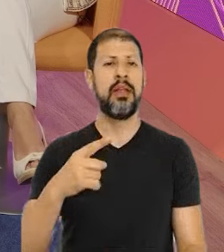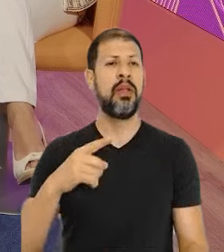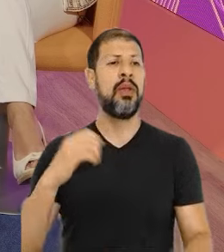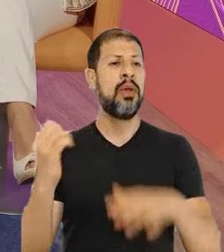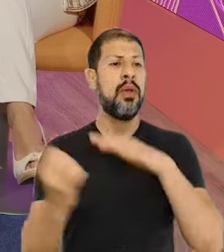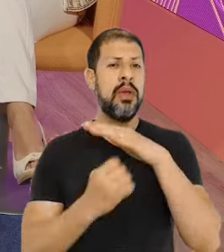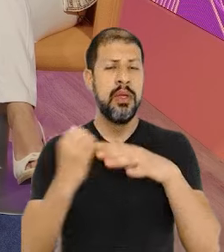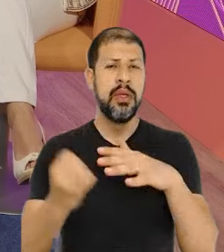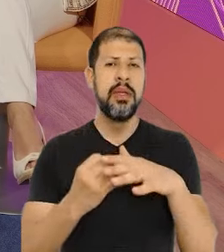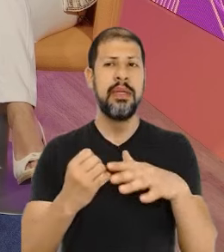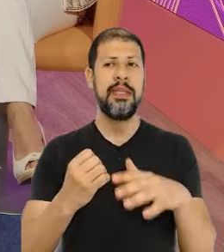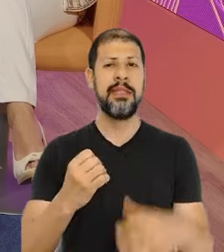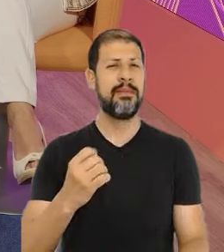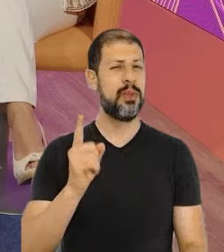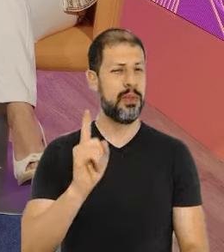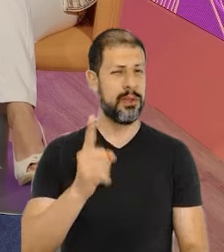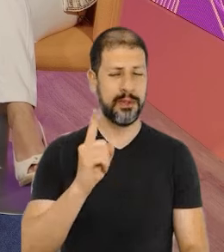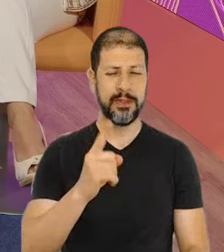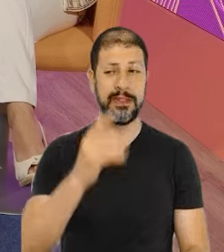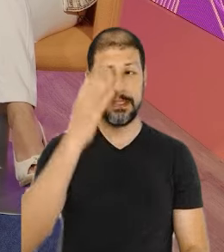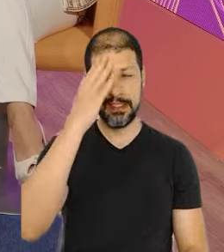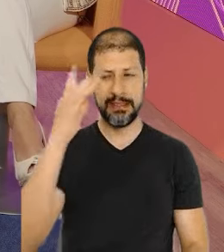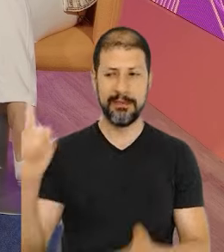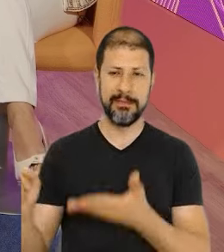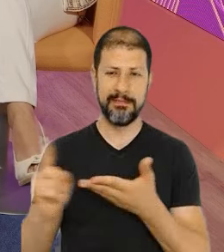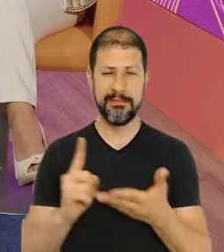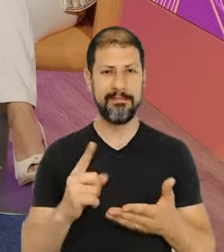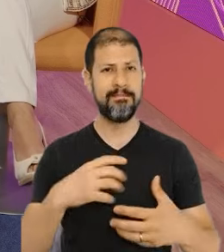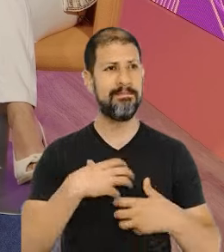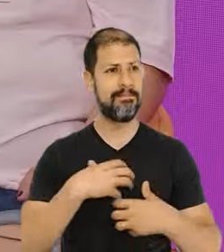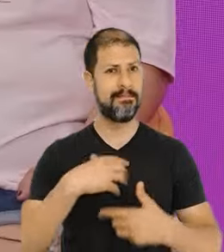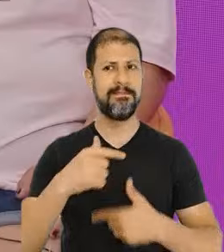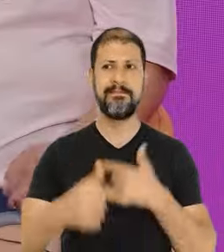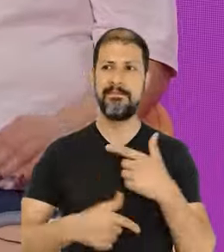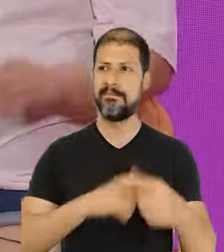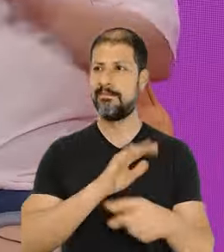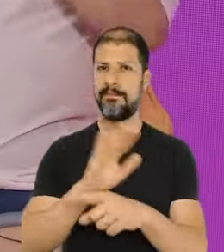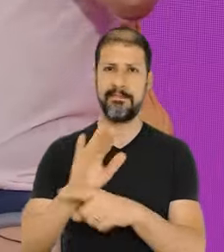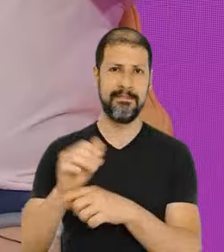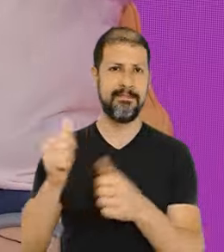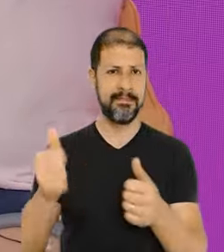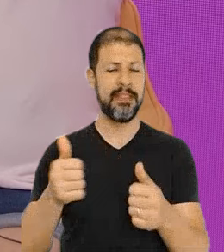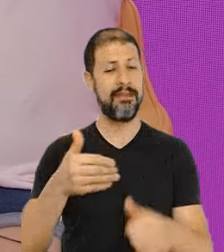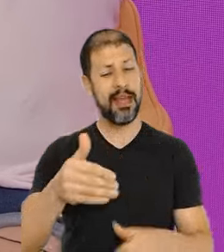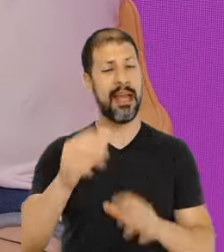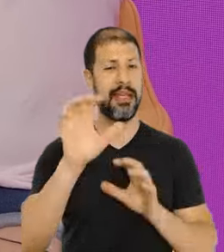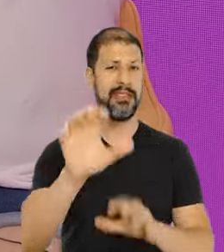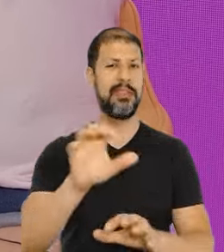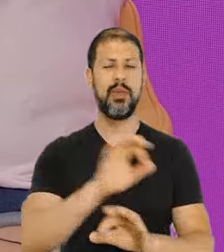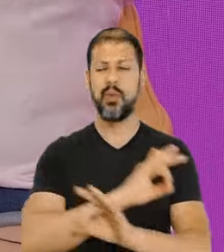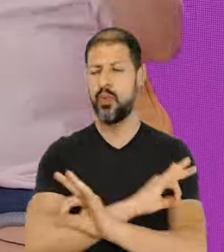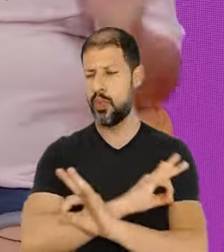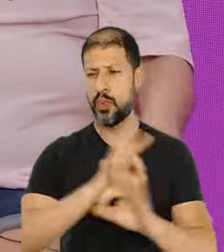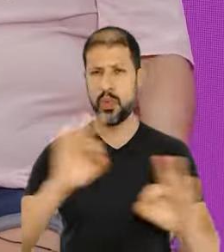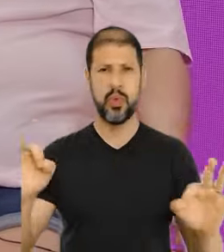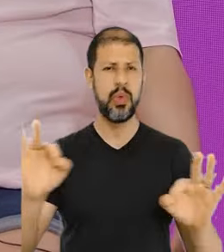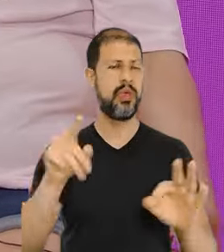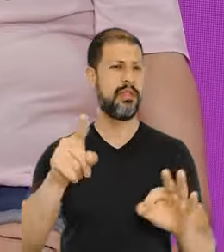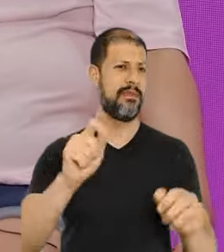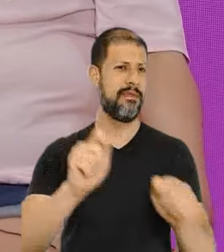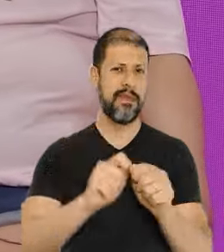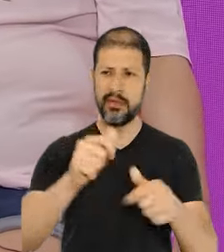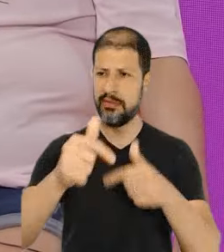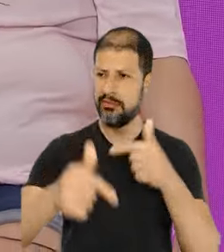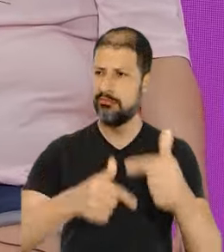empresas souberem receber esses meninos vão sentir produtivos e vão ser assim excelentes naquilo que eles